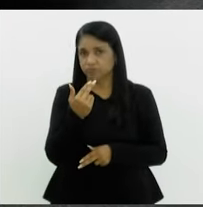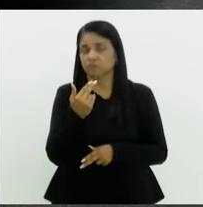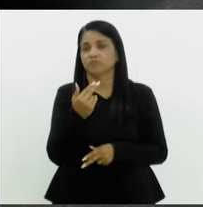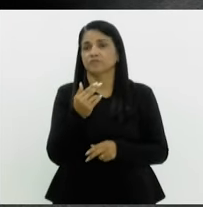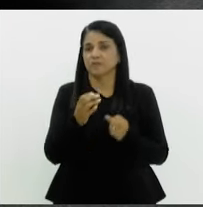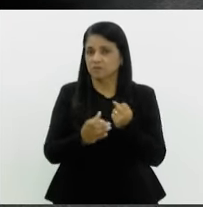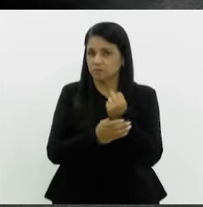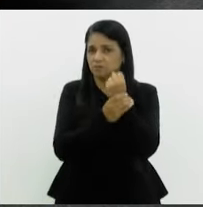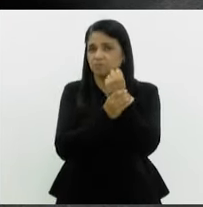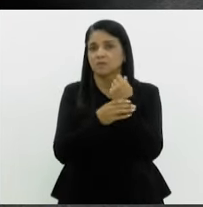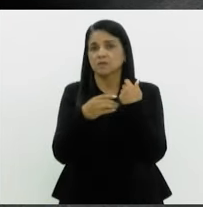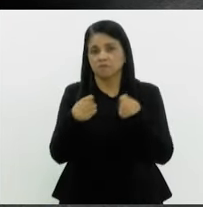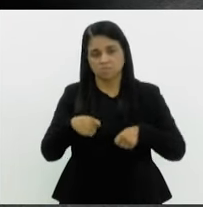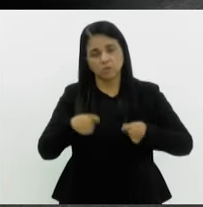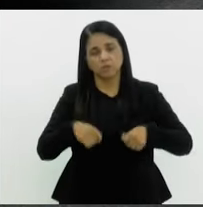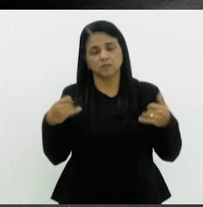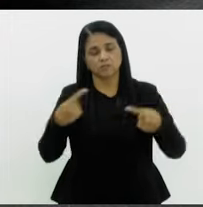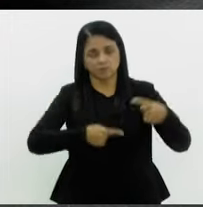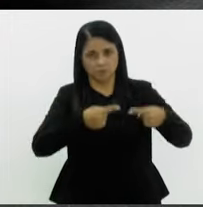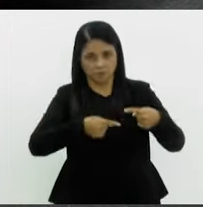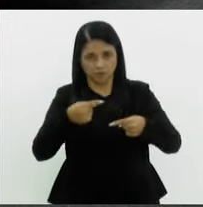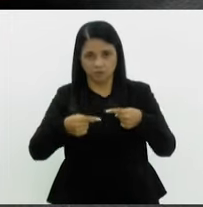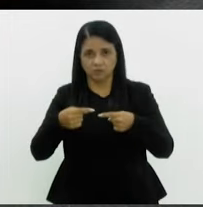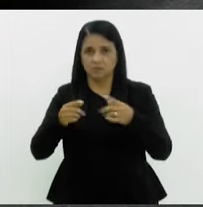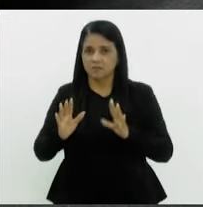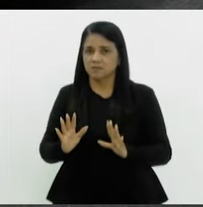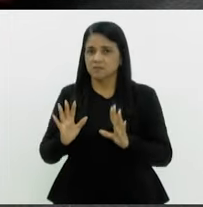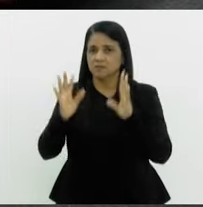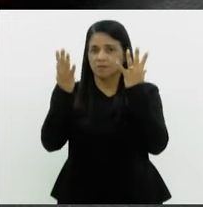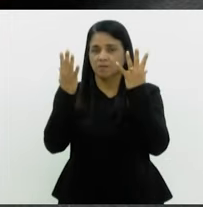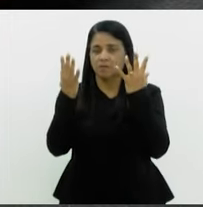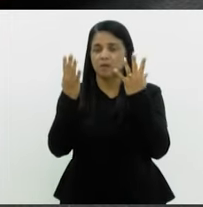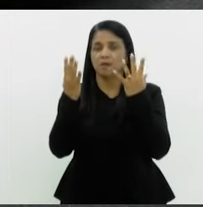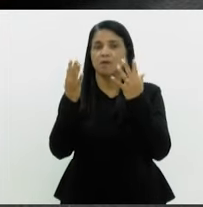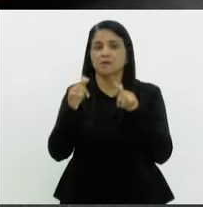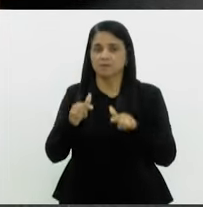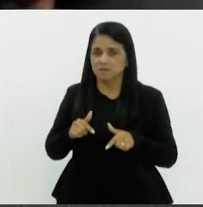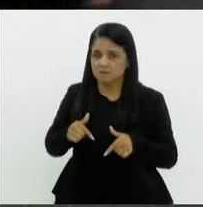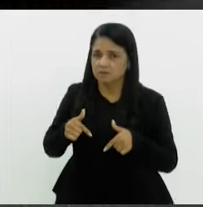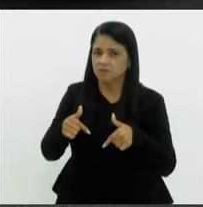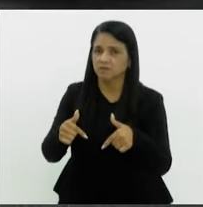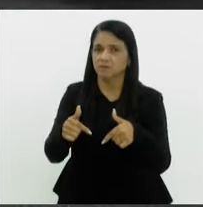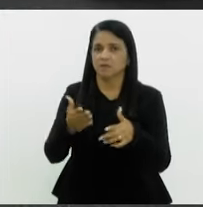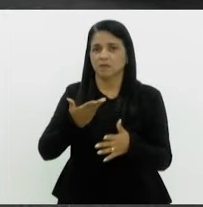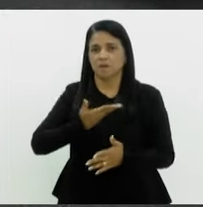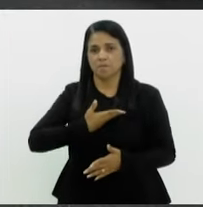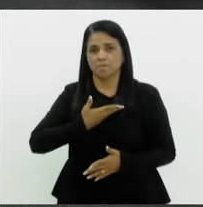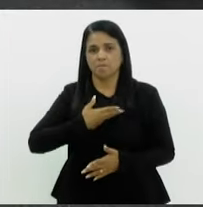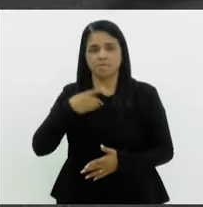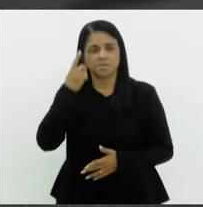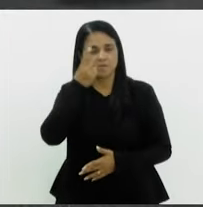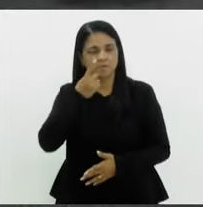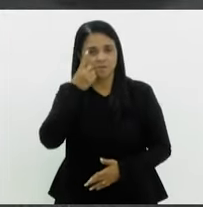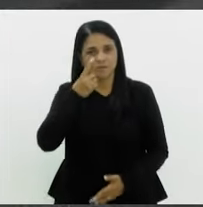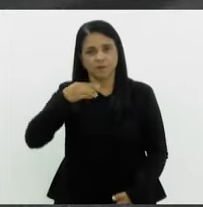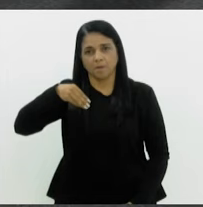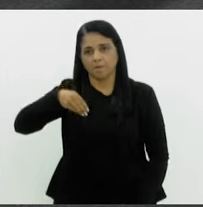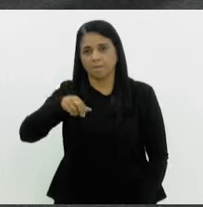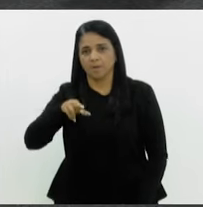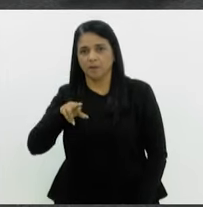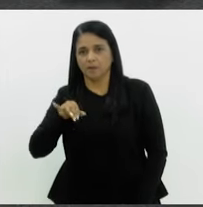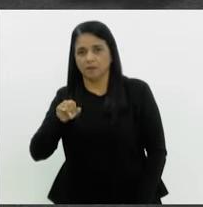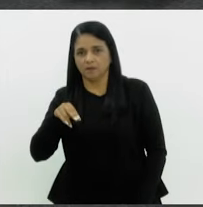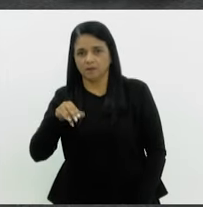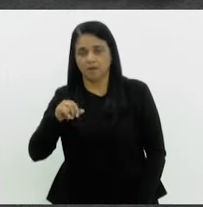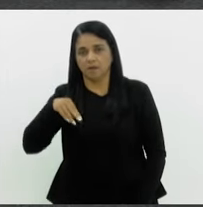é importante que a gente faça. Então, celebrar aqui a iniciativa da nobre deputada Marina do